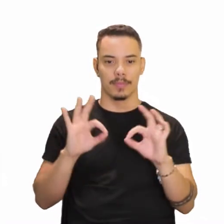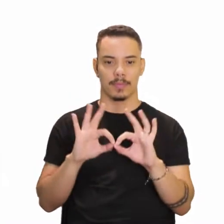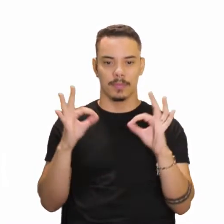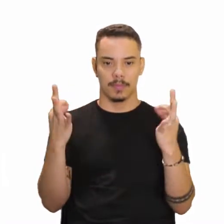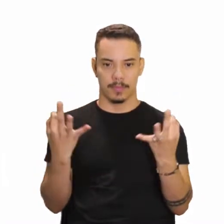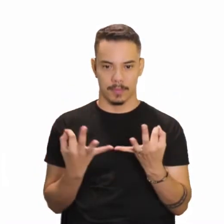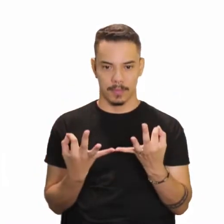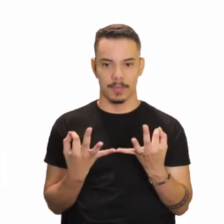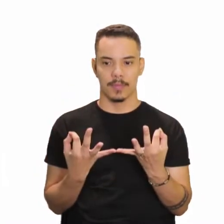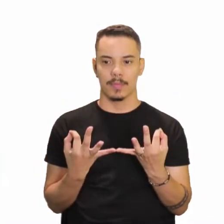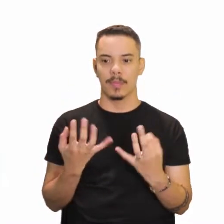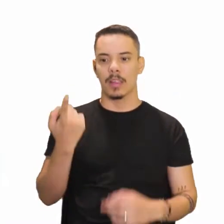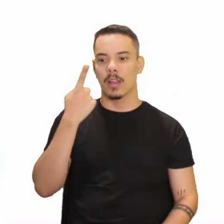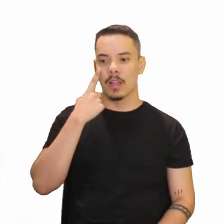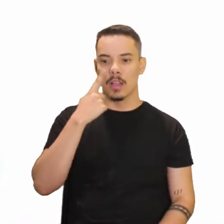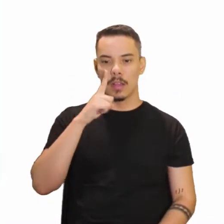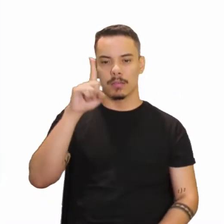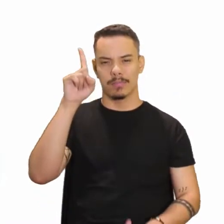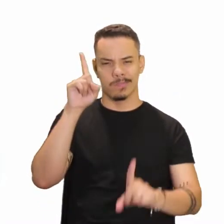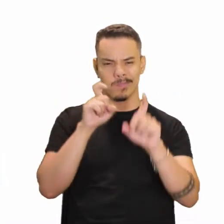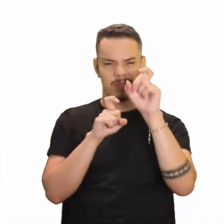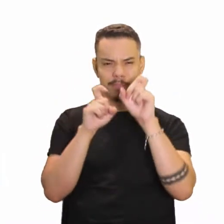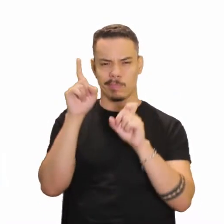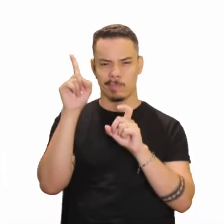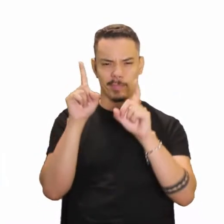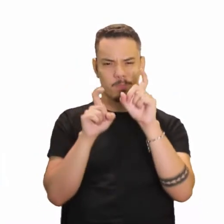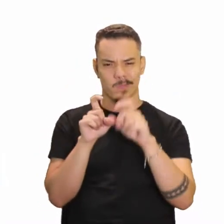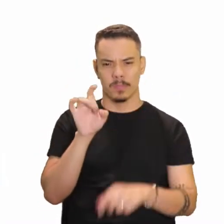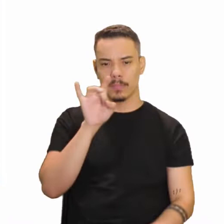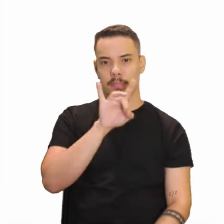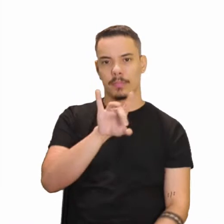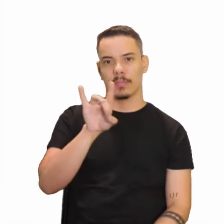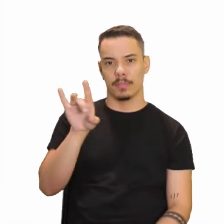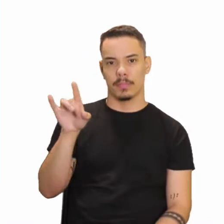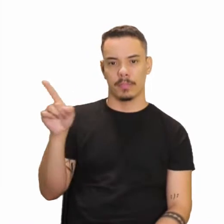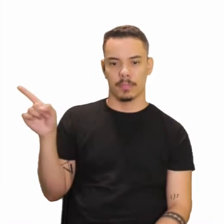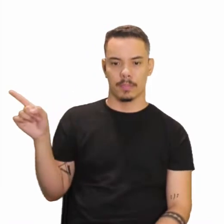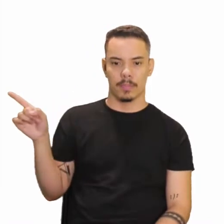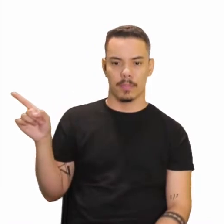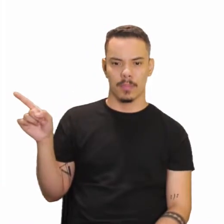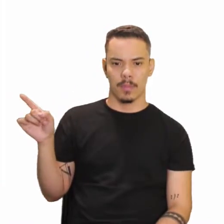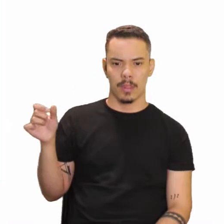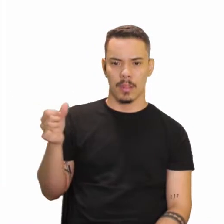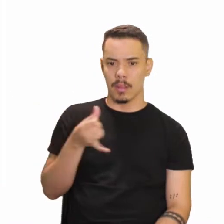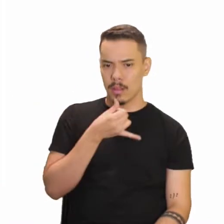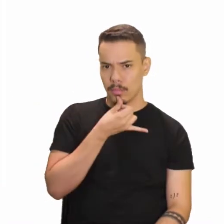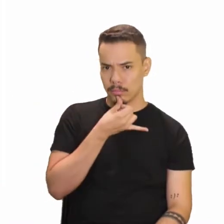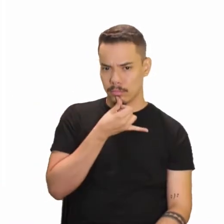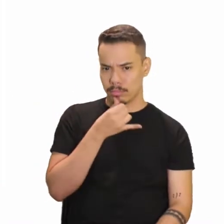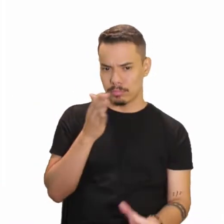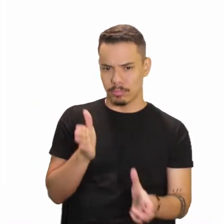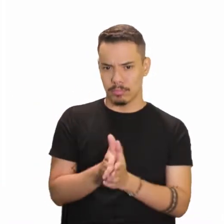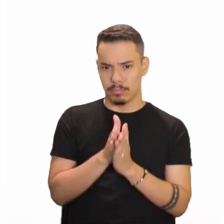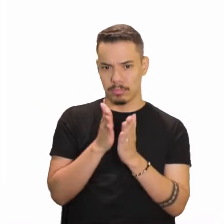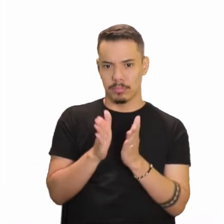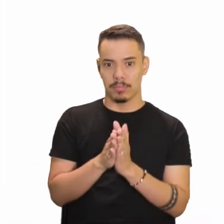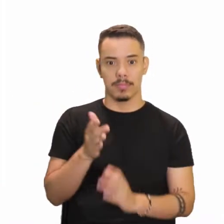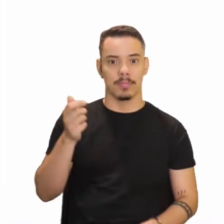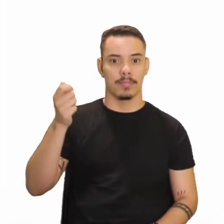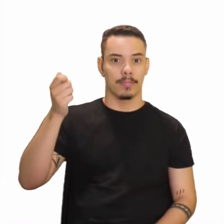Olha a expressão de cada um ainda diz assim tá acabando a bandeira